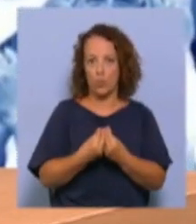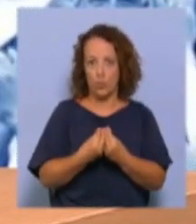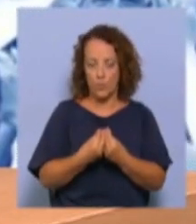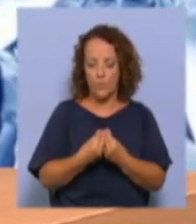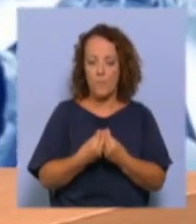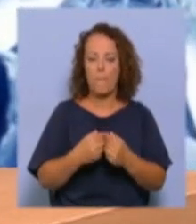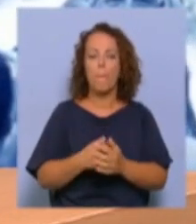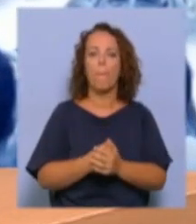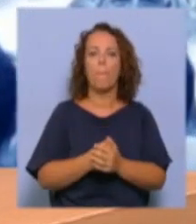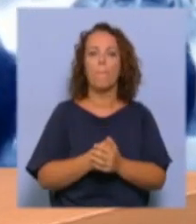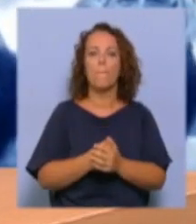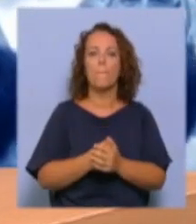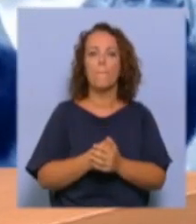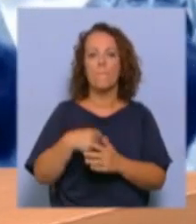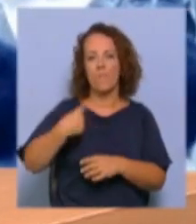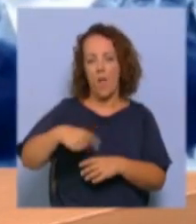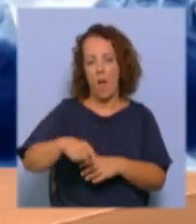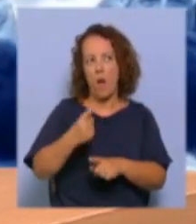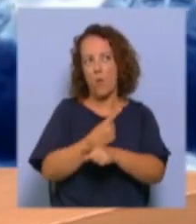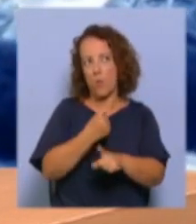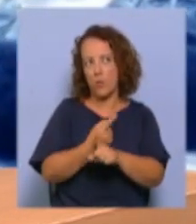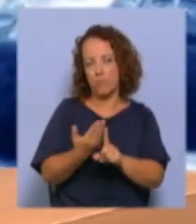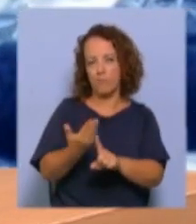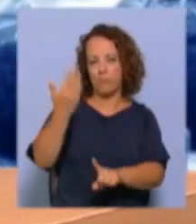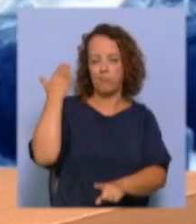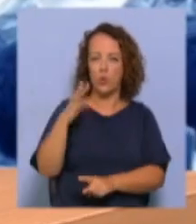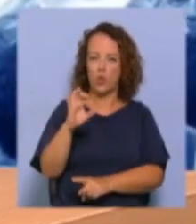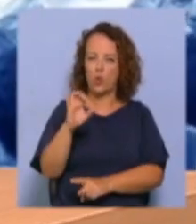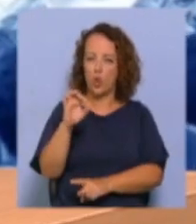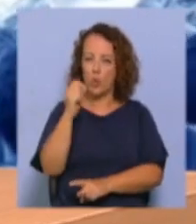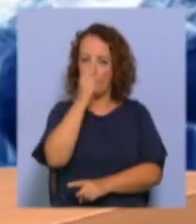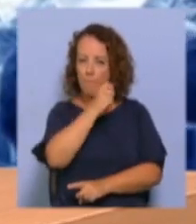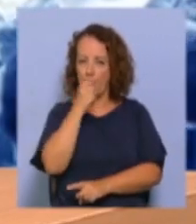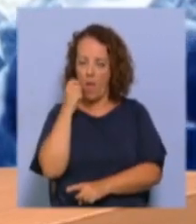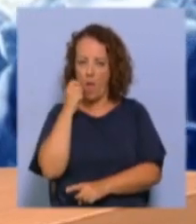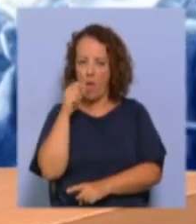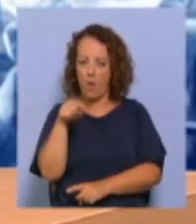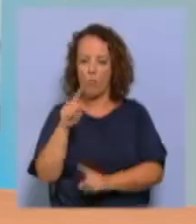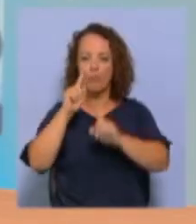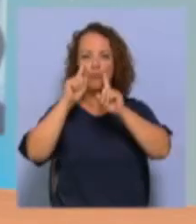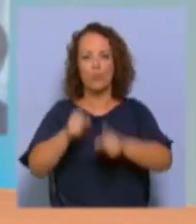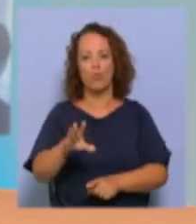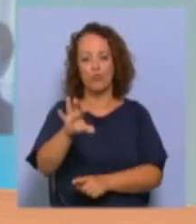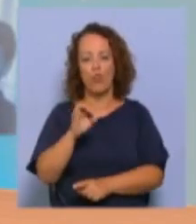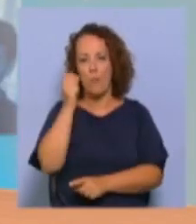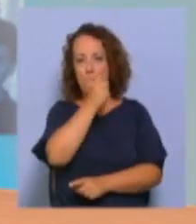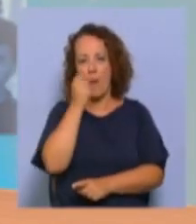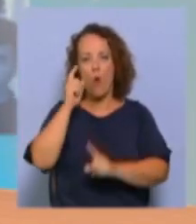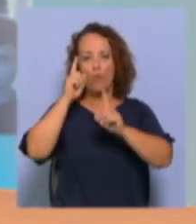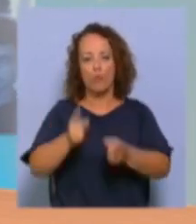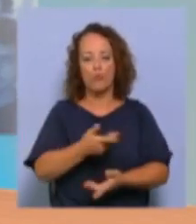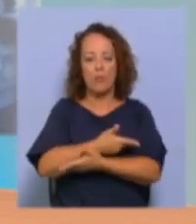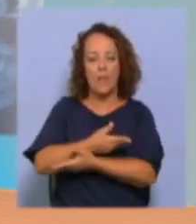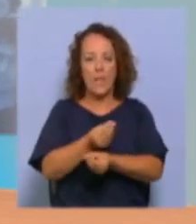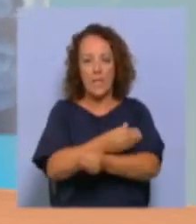coisas que nós, no remoto de 18 de maio, ou para a preparação do 18 de maio, da entrada do 18 de maio com o secundário e com a creche, ou no 1 de